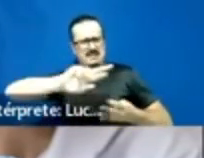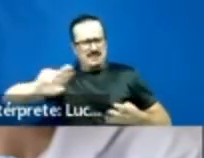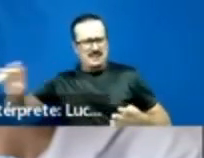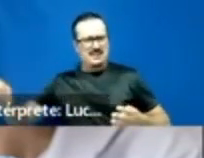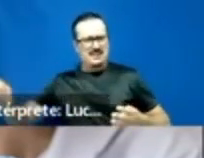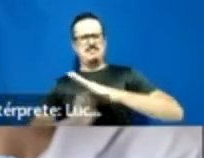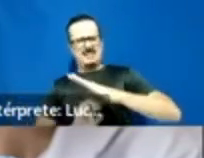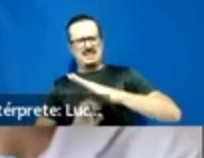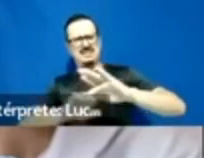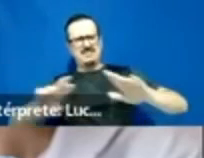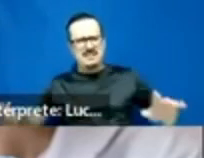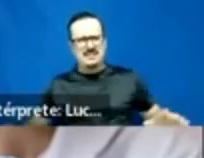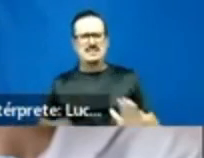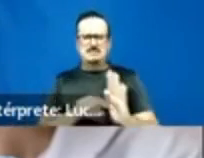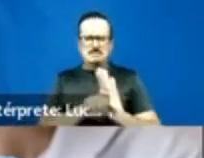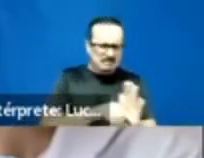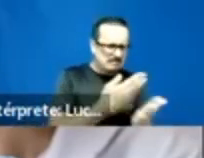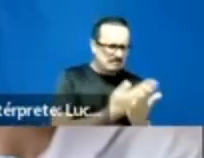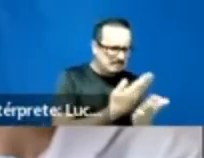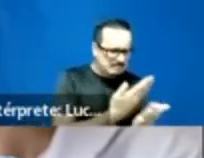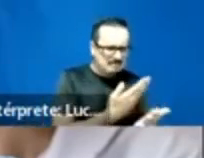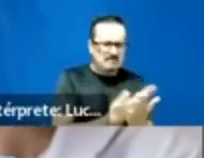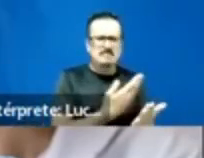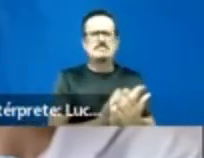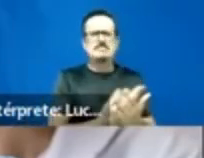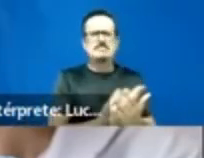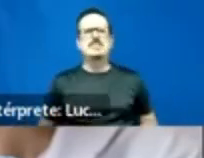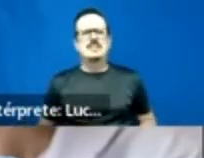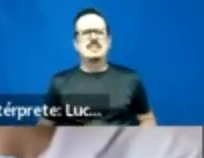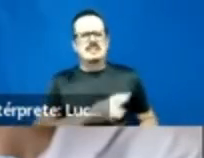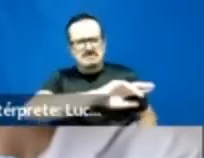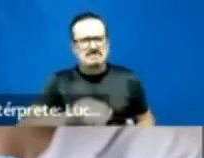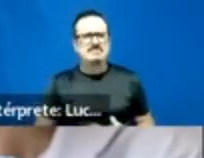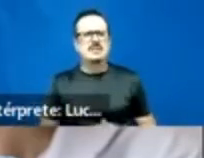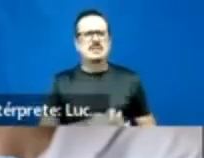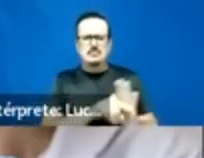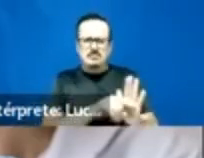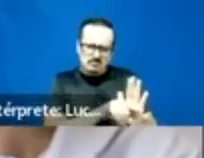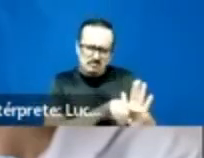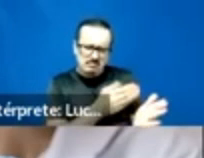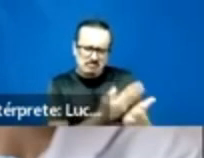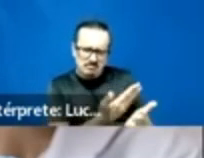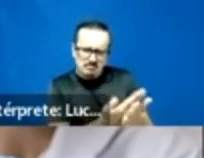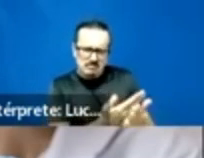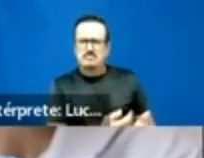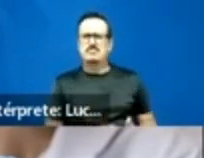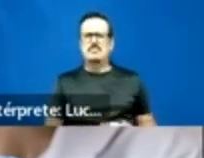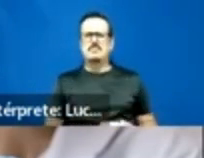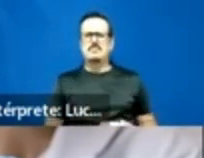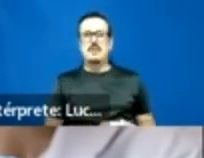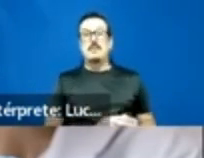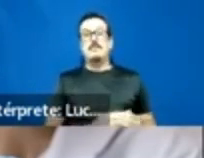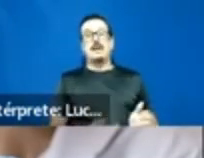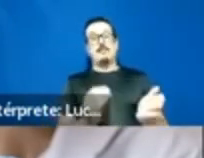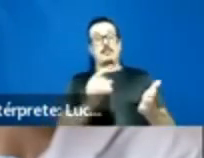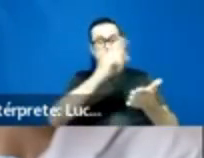raça Jersey, como os ratos da raça Wista, e esse estudo ele foi publicado não só no Brasil, não só